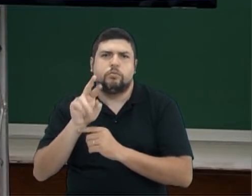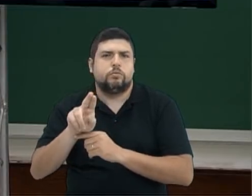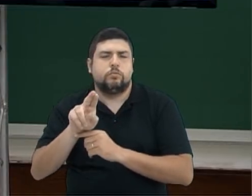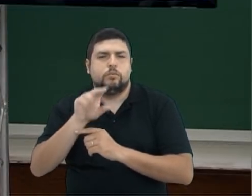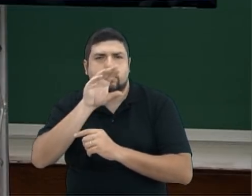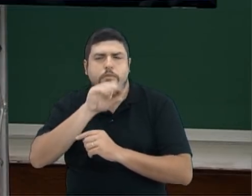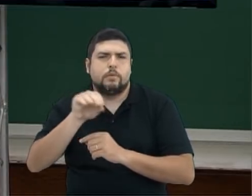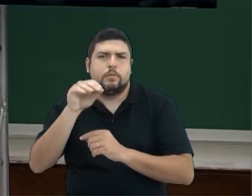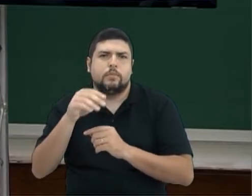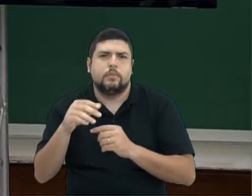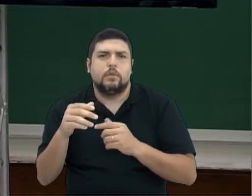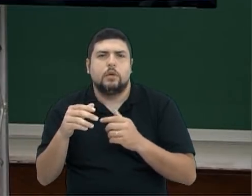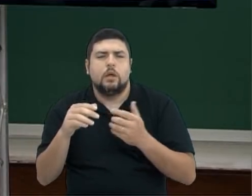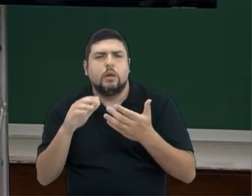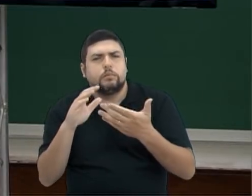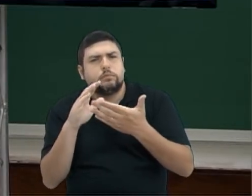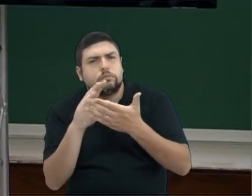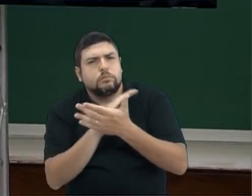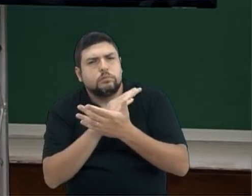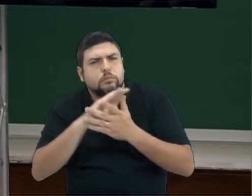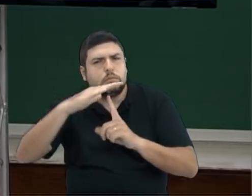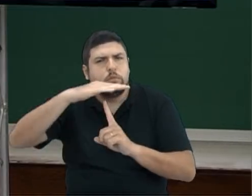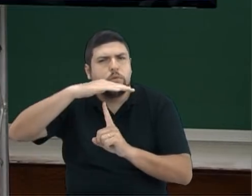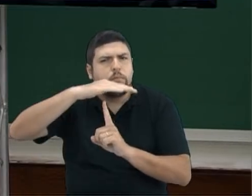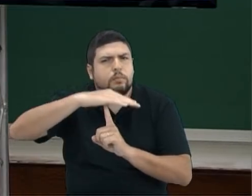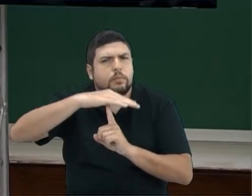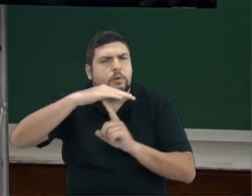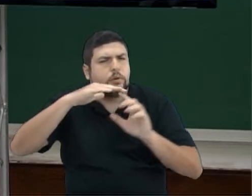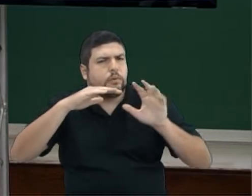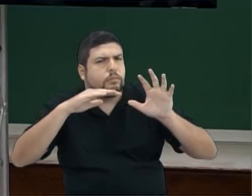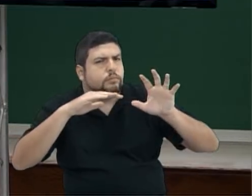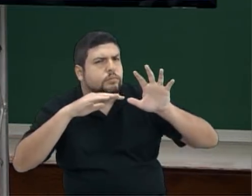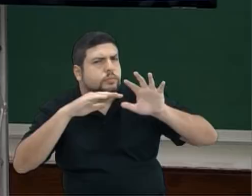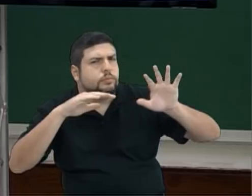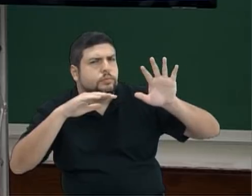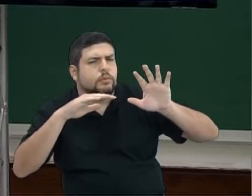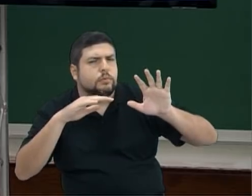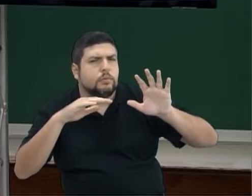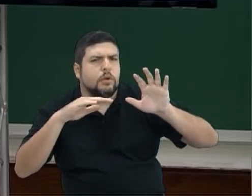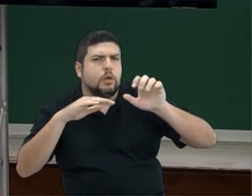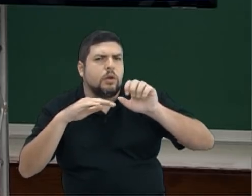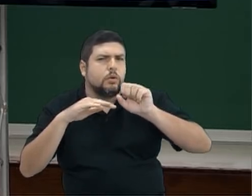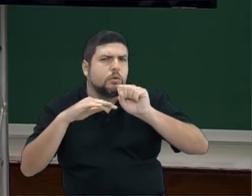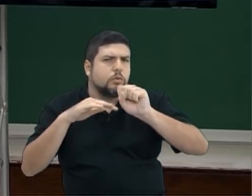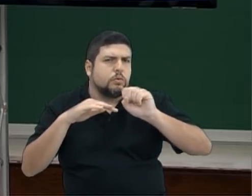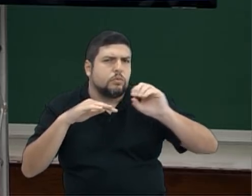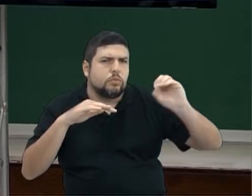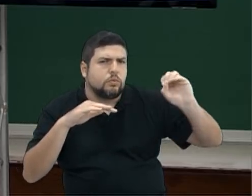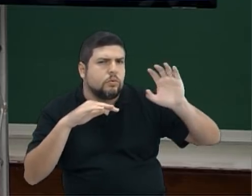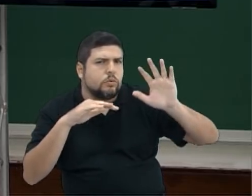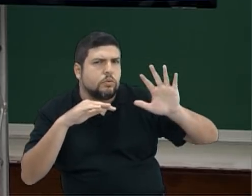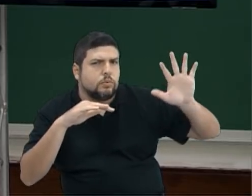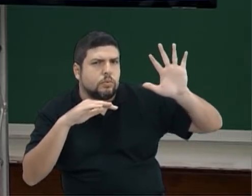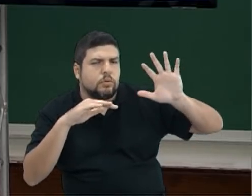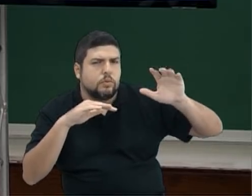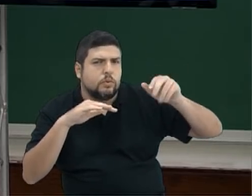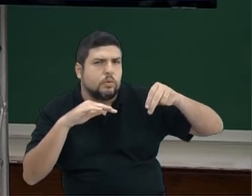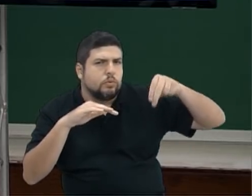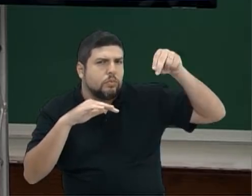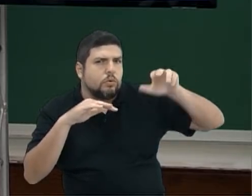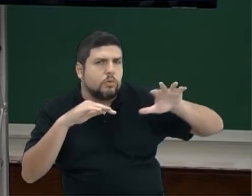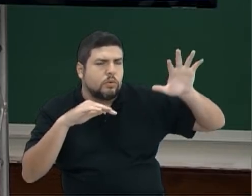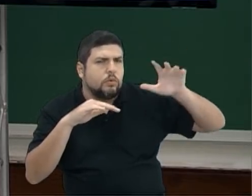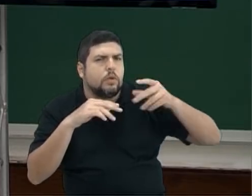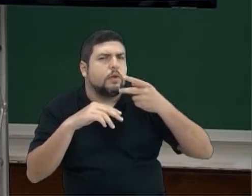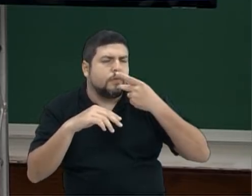Aí no sudoeste do Paraná tem algumas regiões aí, né, do sudoeste, algumas cidades que falam tu. Mas a